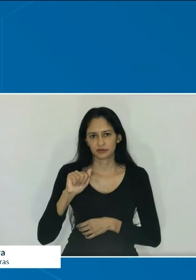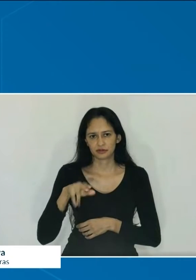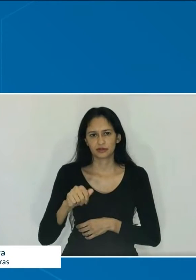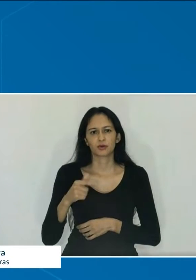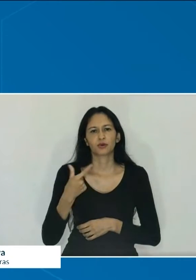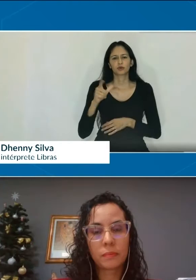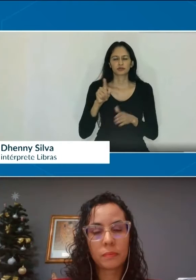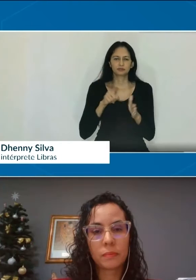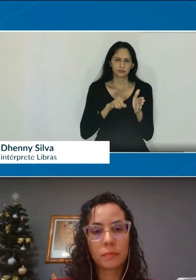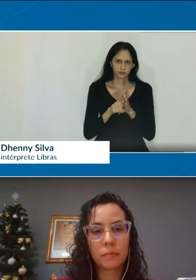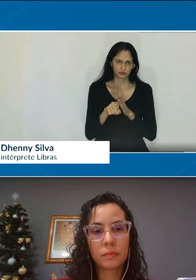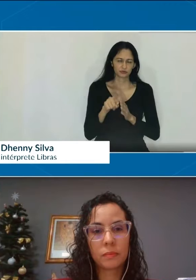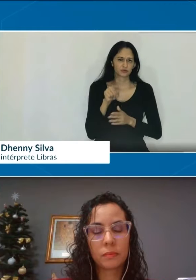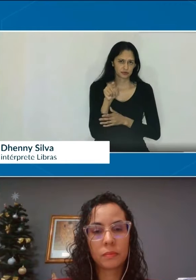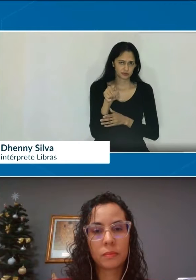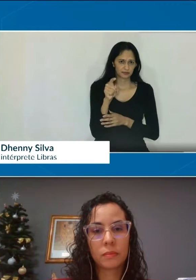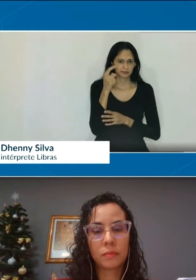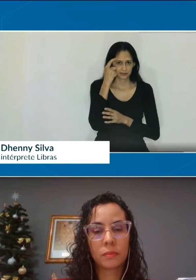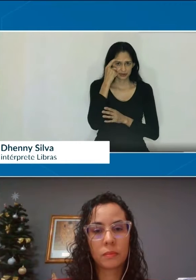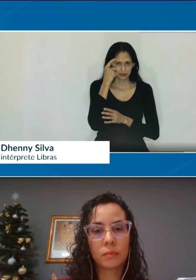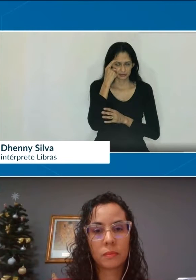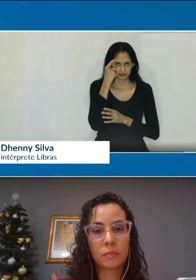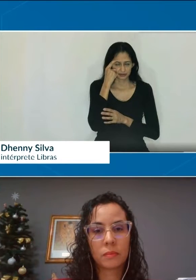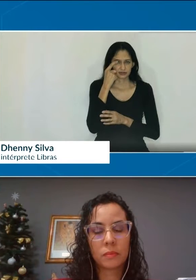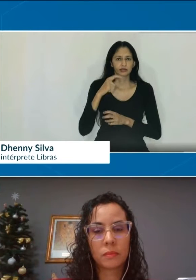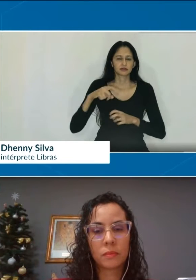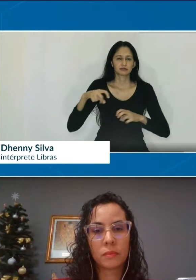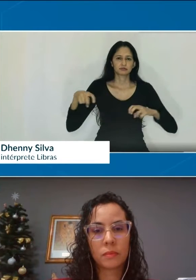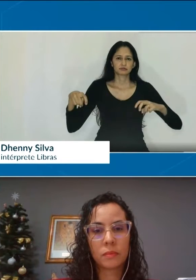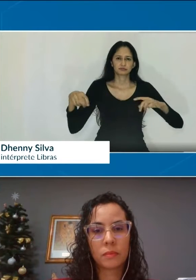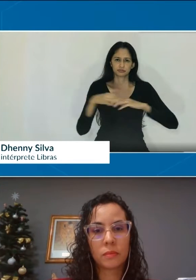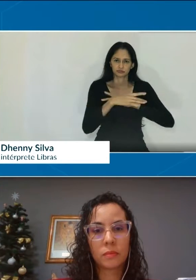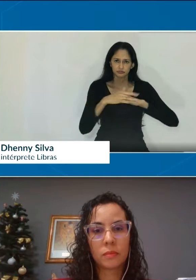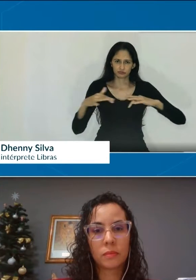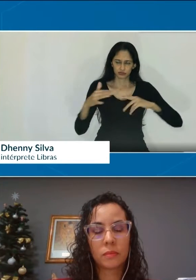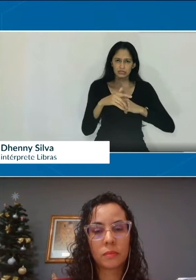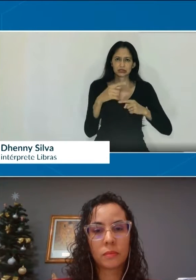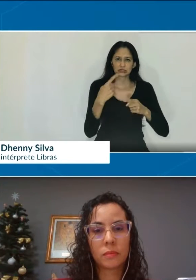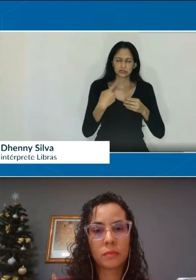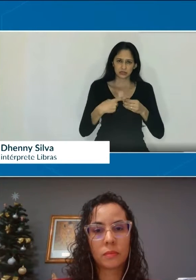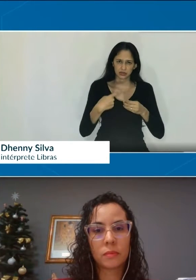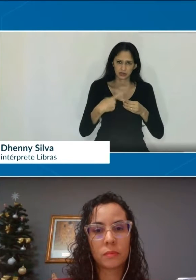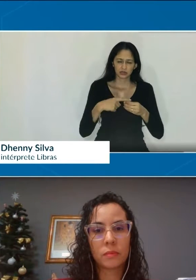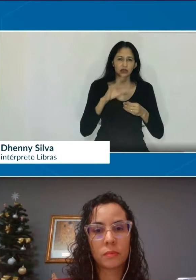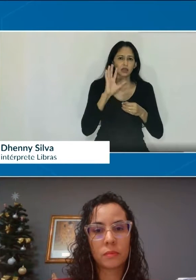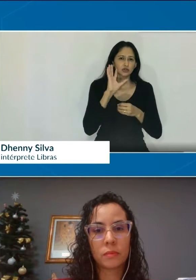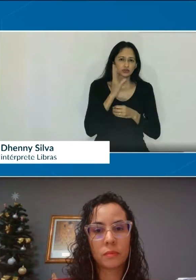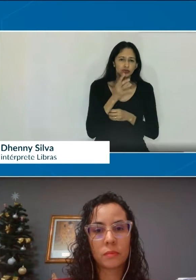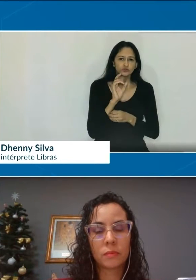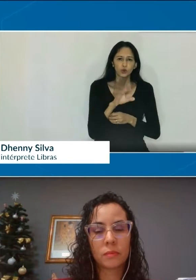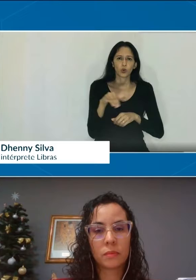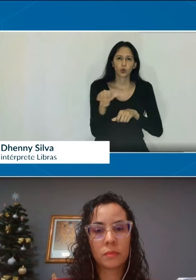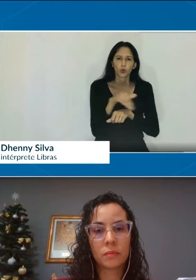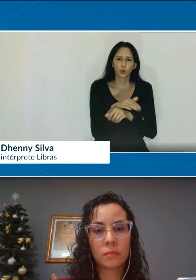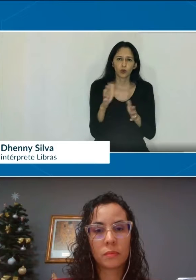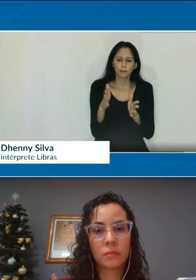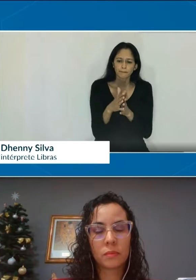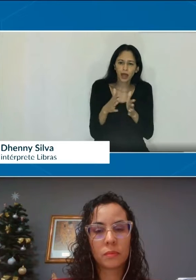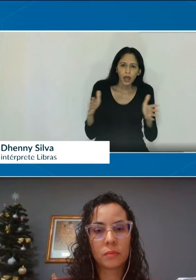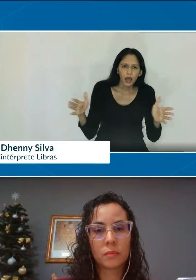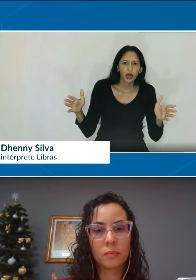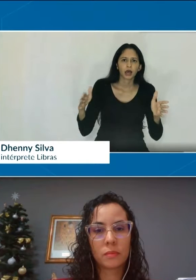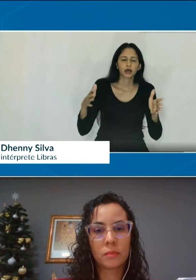que o transporte nos centros urbanos, ele, então, não se resolve somente com ruas mais largas